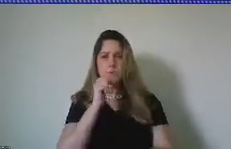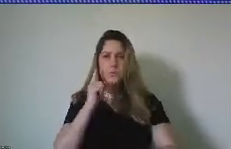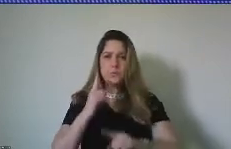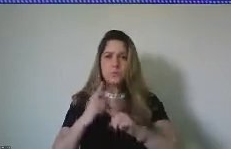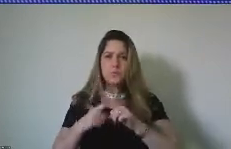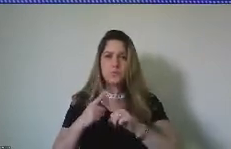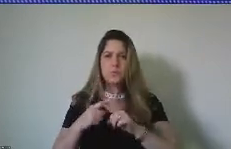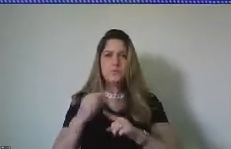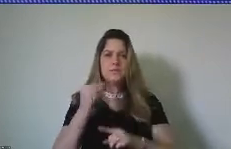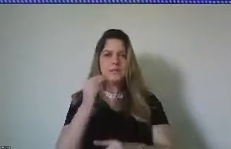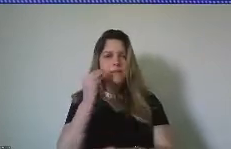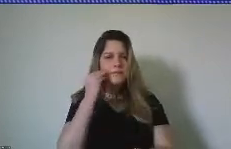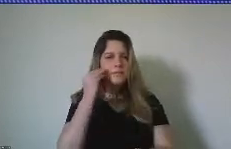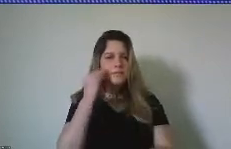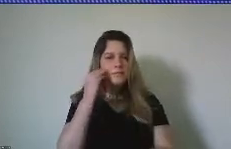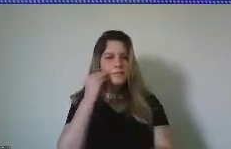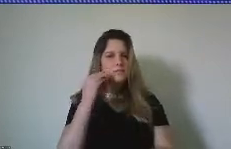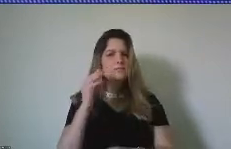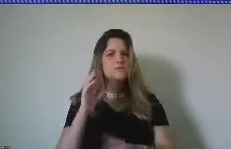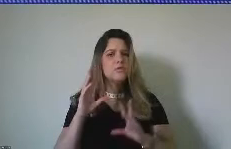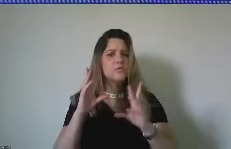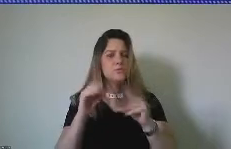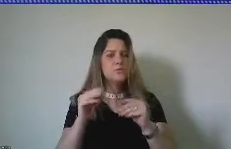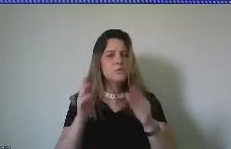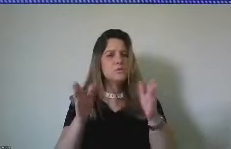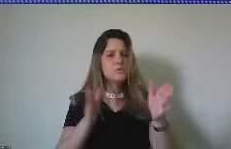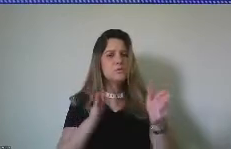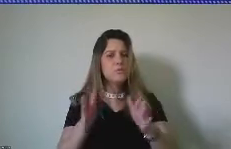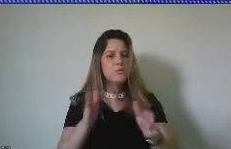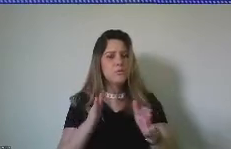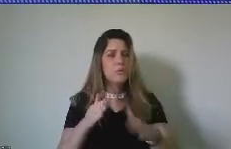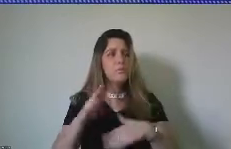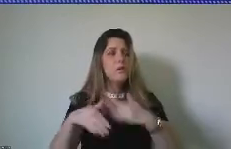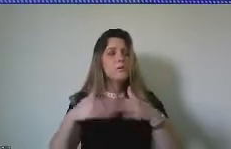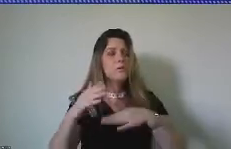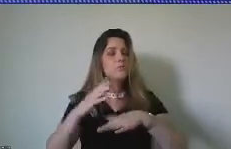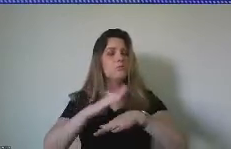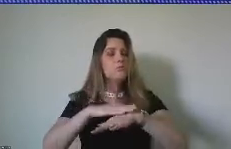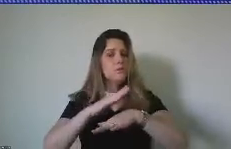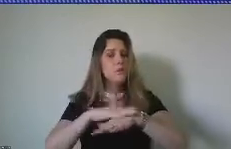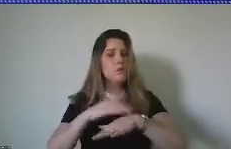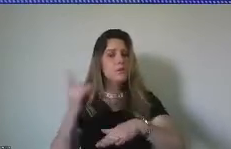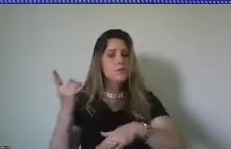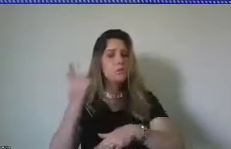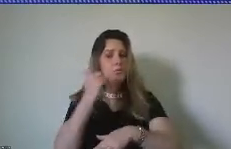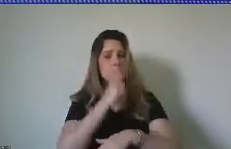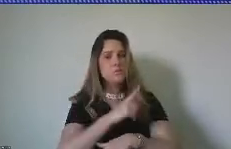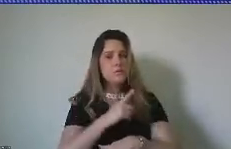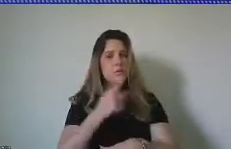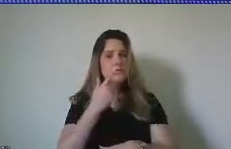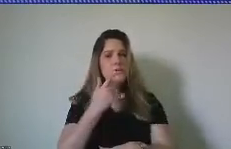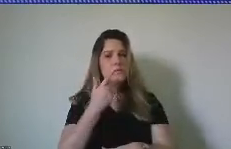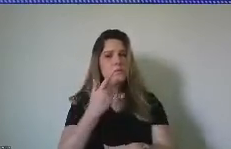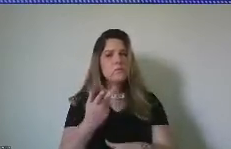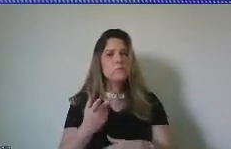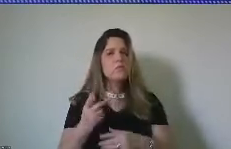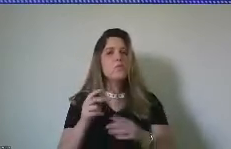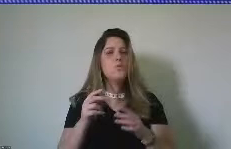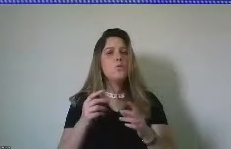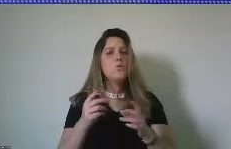tecnologia e mais gostoso nesse momento quando o passar do tempo e você está considerando como falou Síria o gosto